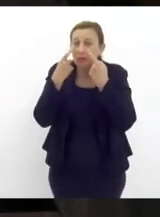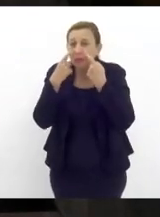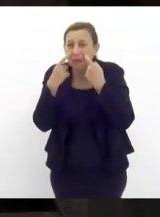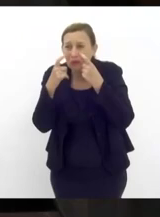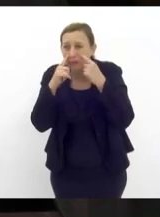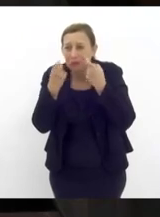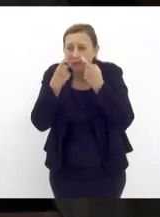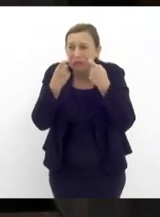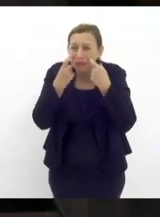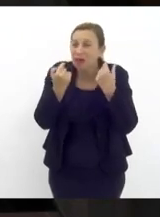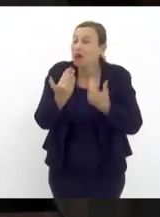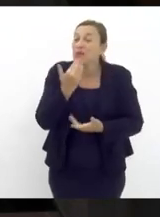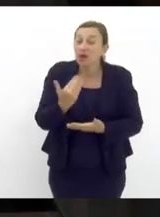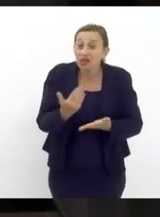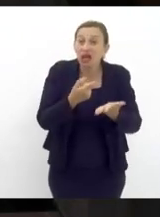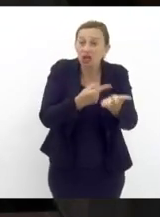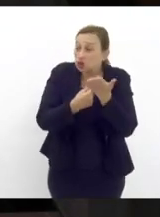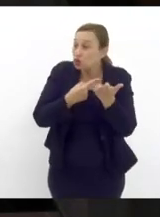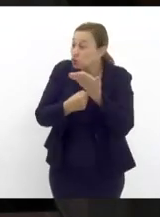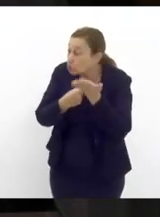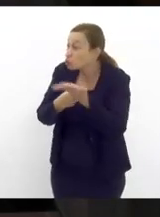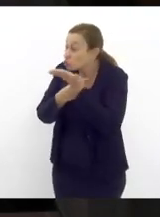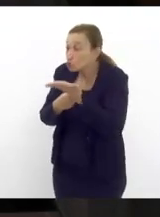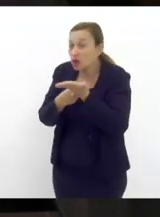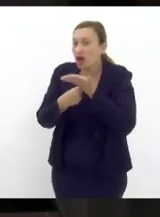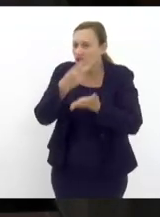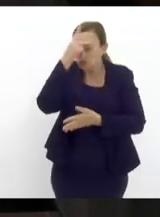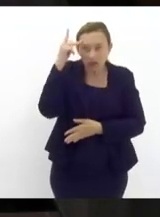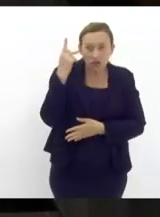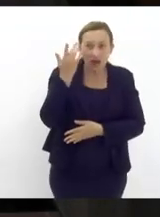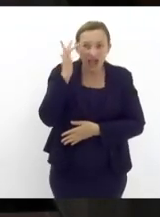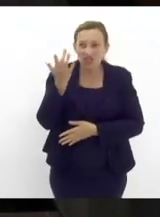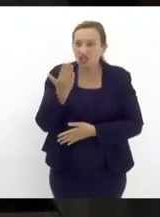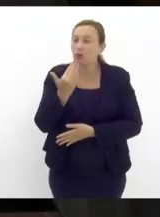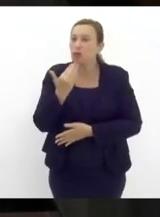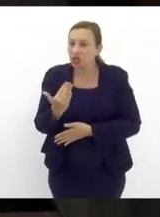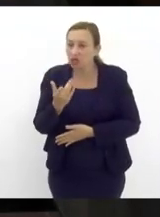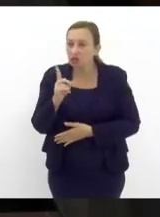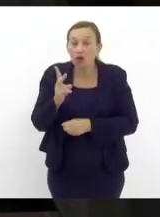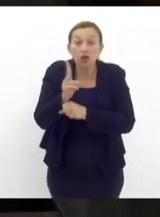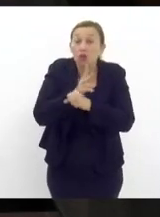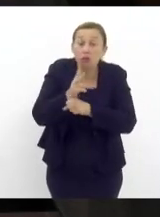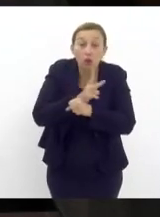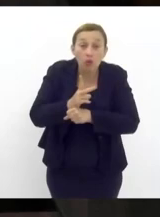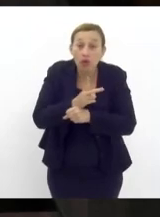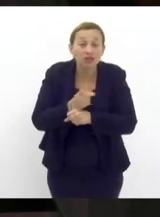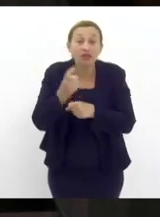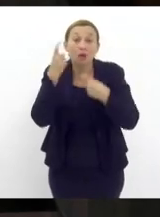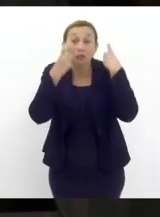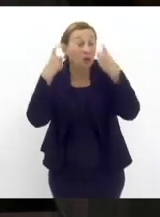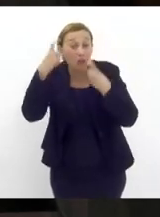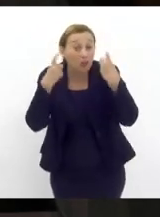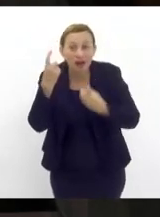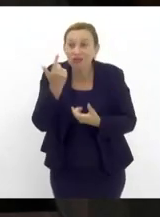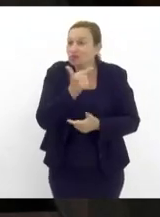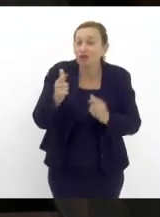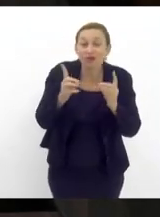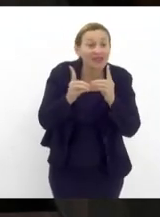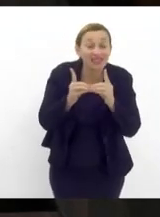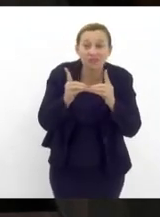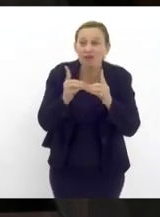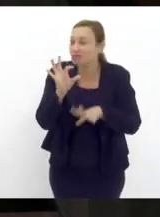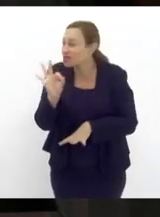pedindo ajuda porque a gente se conhece e as pessoas acham que estão pedindo Não elas estão procurando no desespero de não ter um atendimento